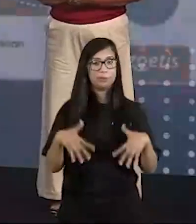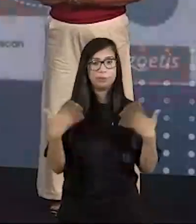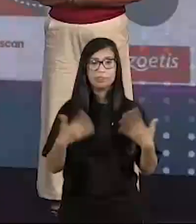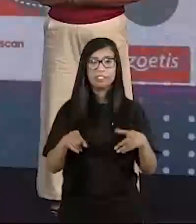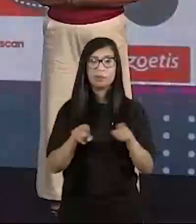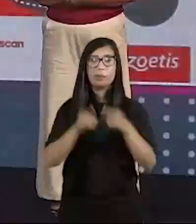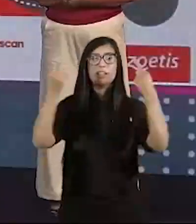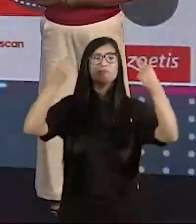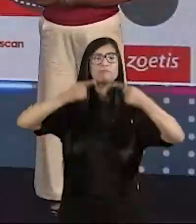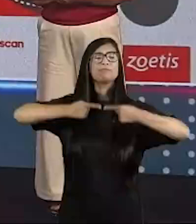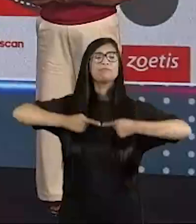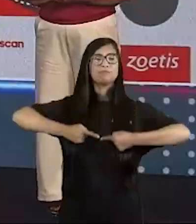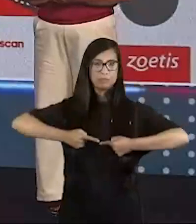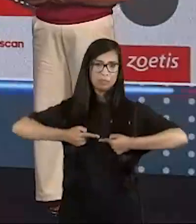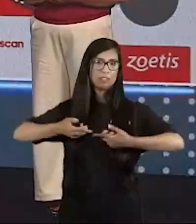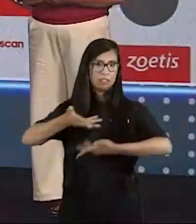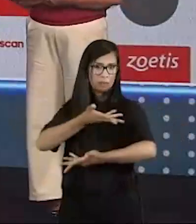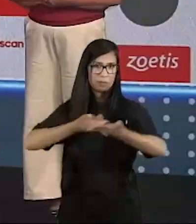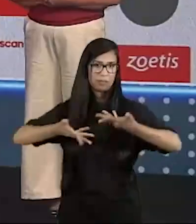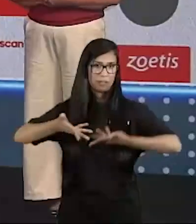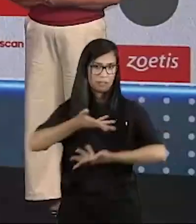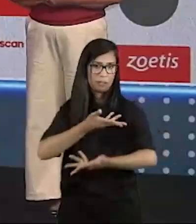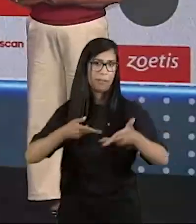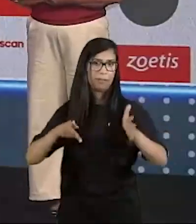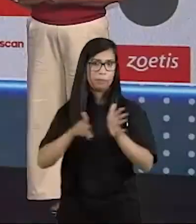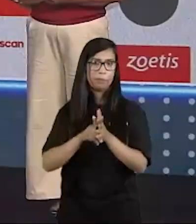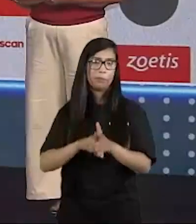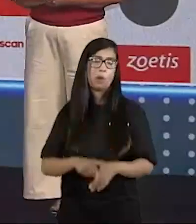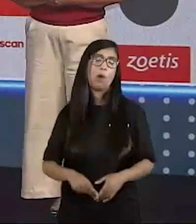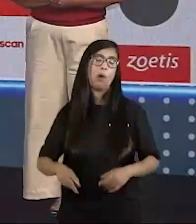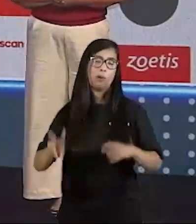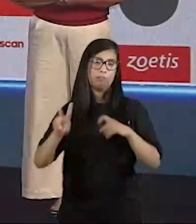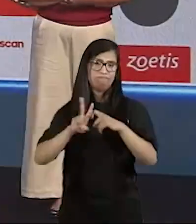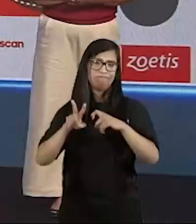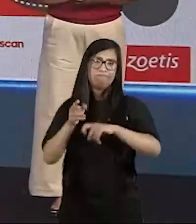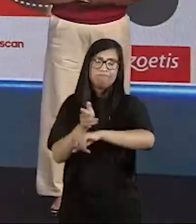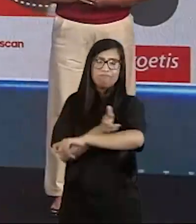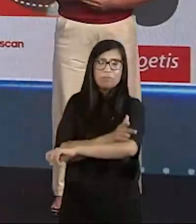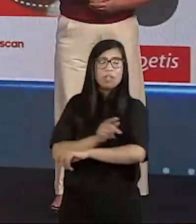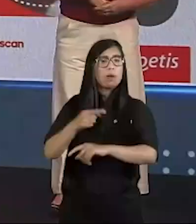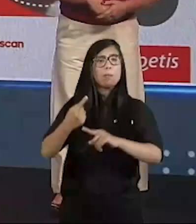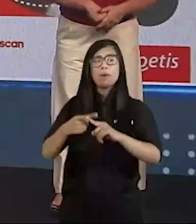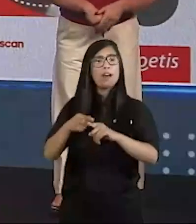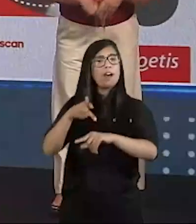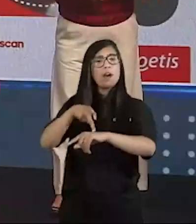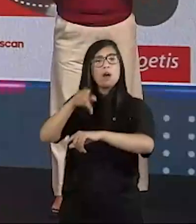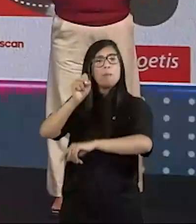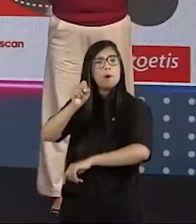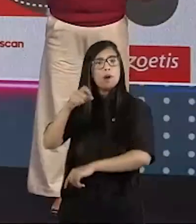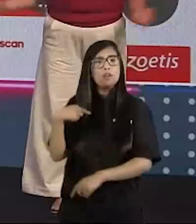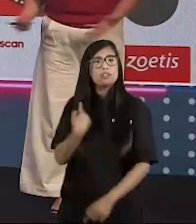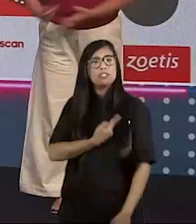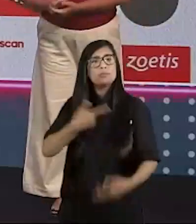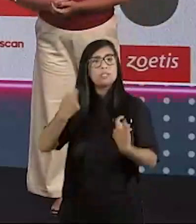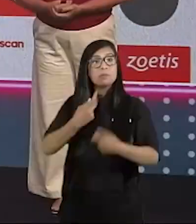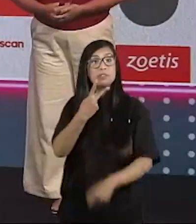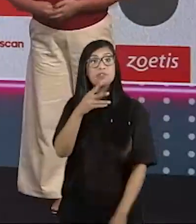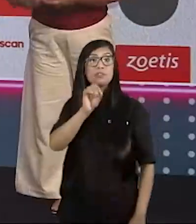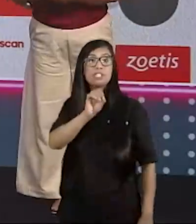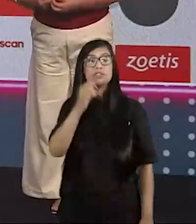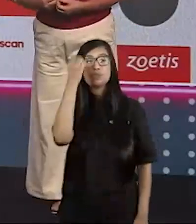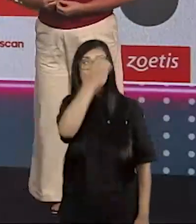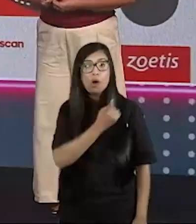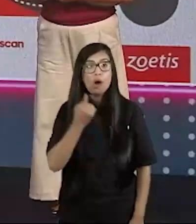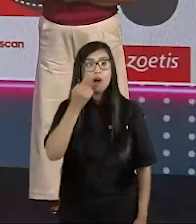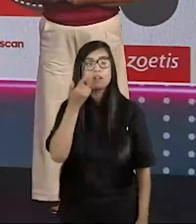é um desafio falar dos exames dermatológicos. Na pós-graduação a gente faz isso, sei lá, em 20 horas.